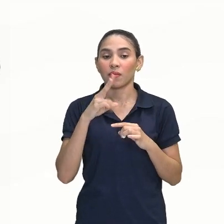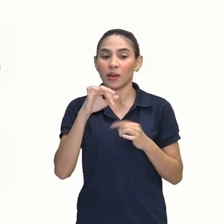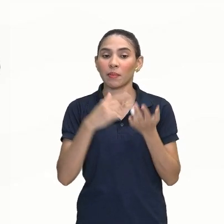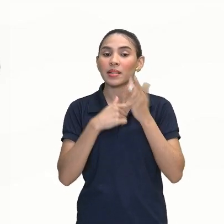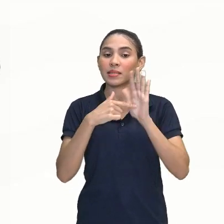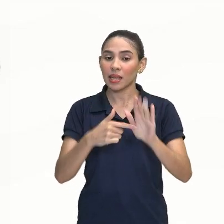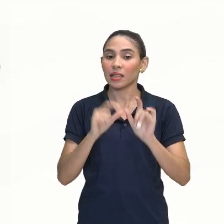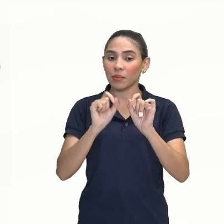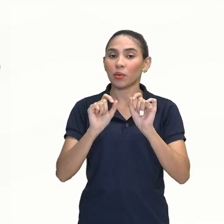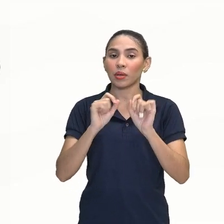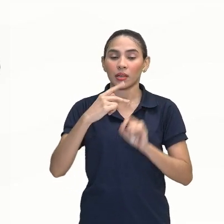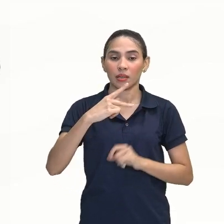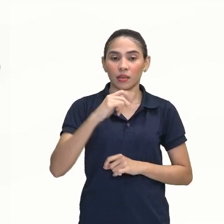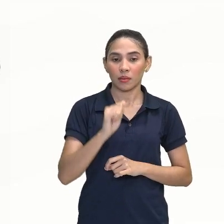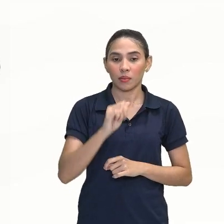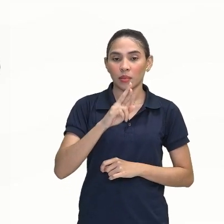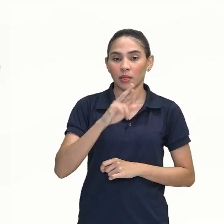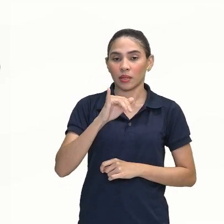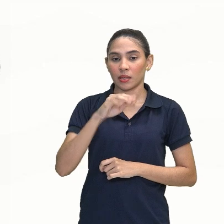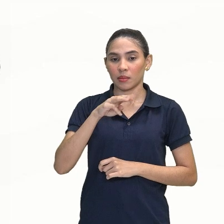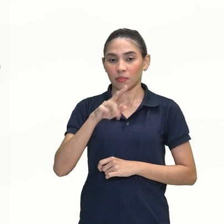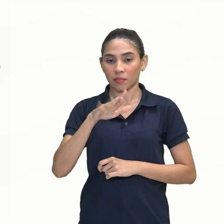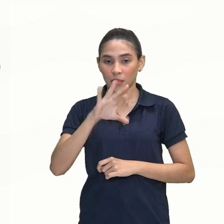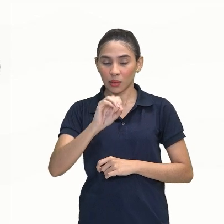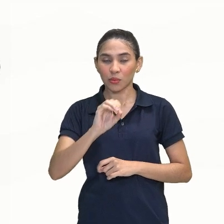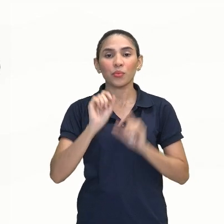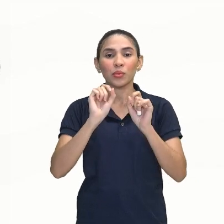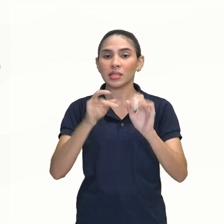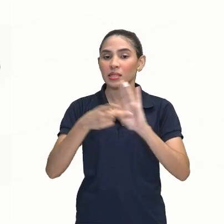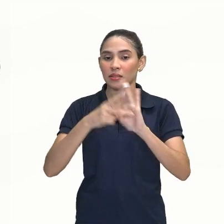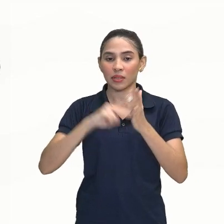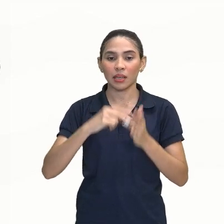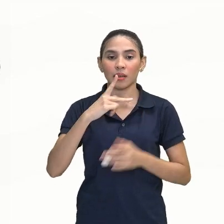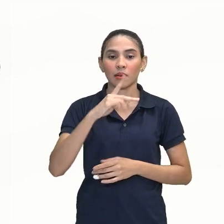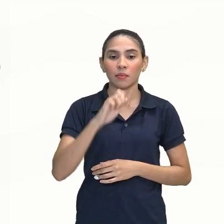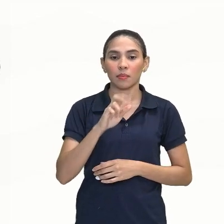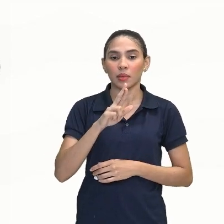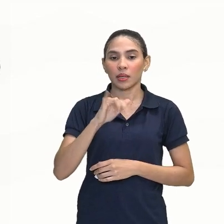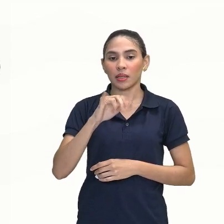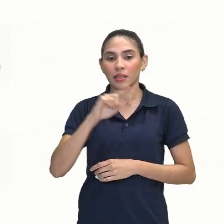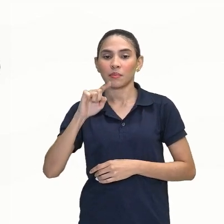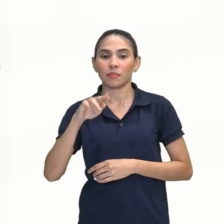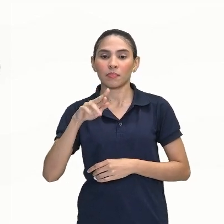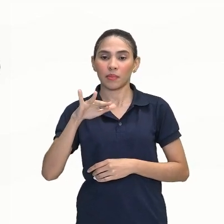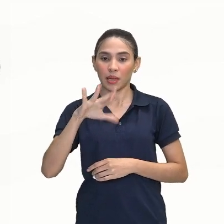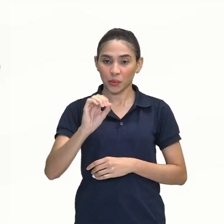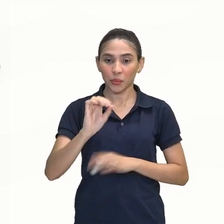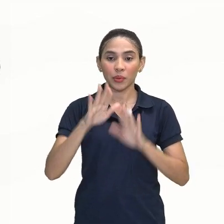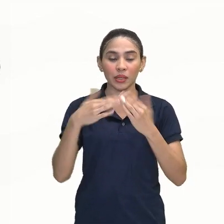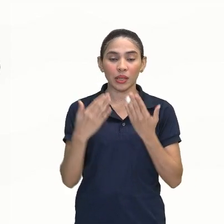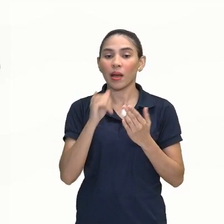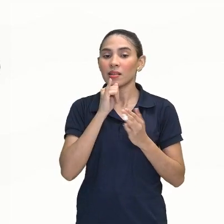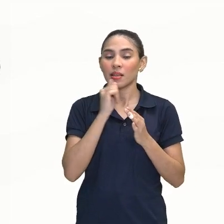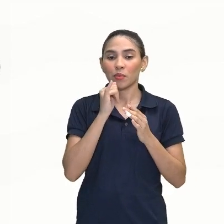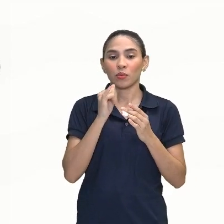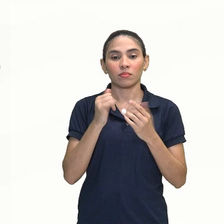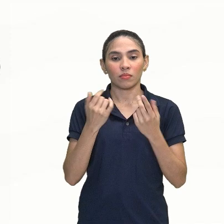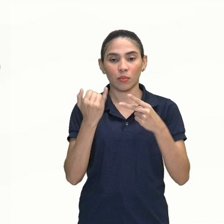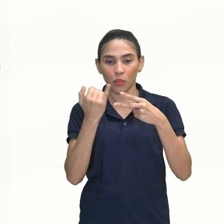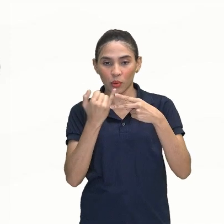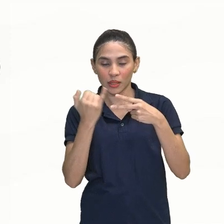o nosso perímetro. Então, o que é o perímetro? É você somar ali a medida de todos os lados